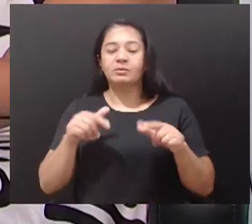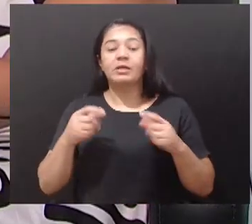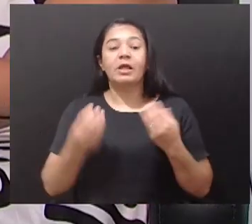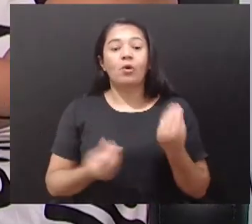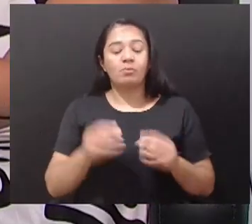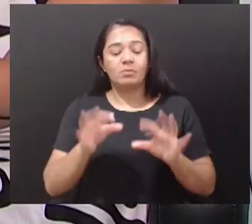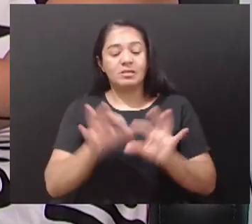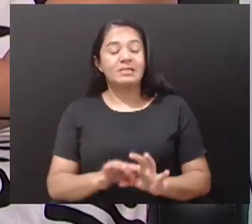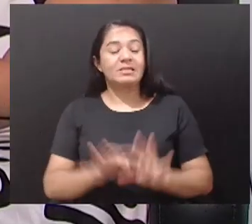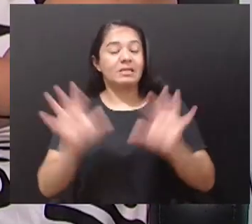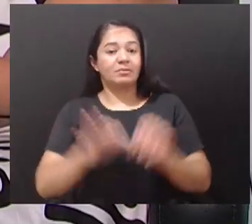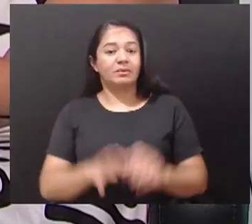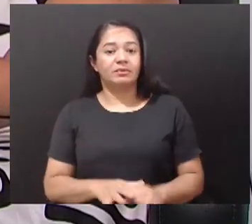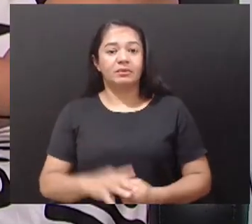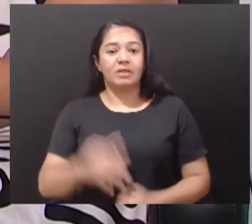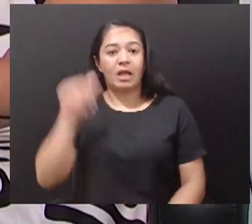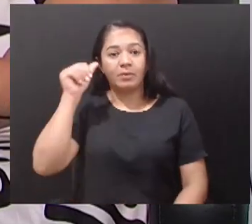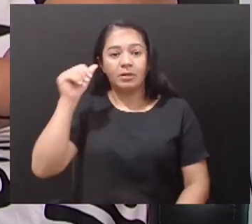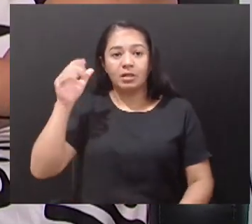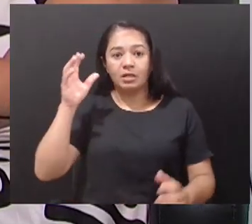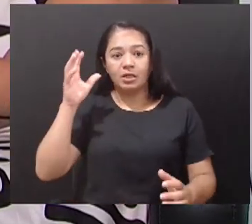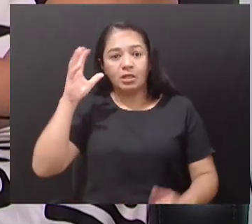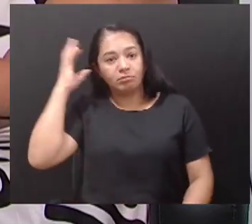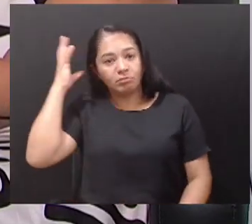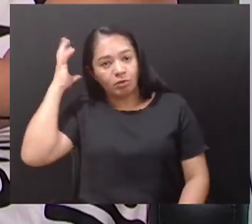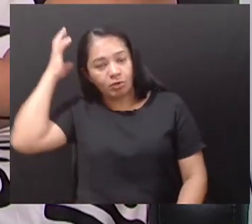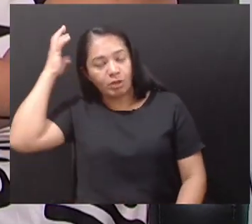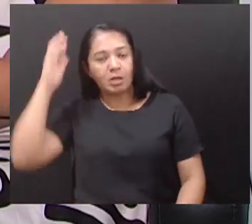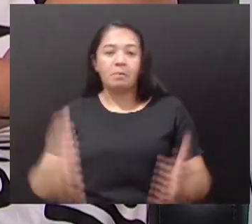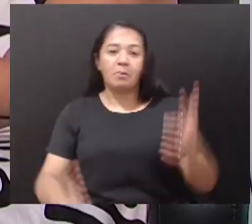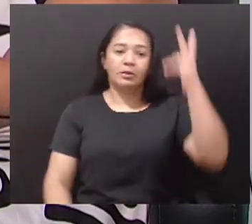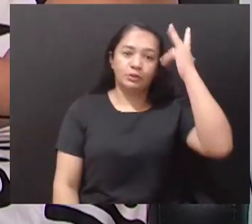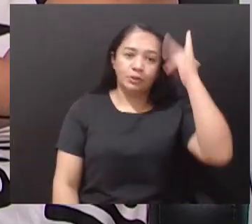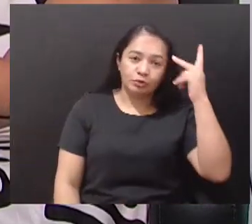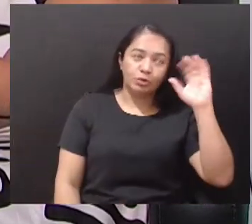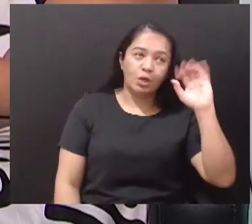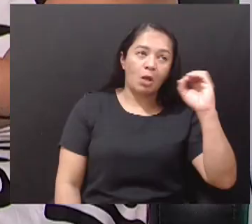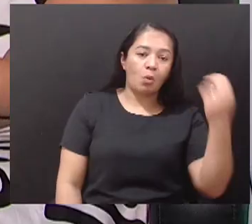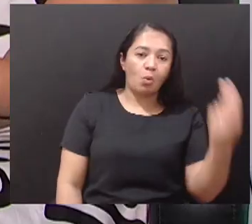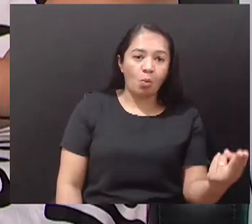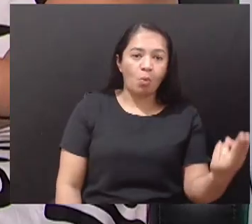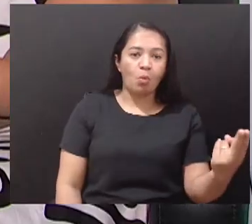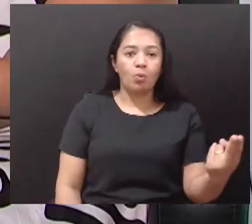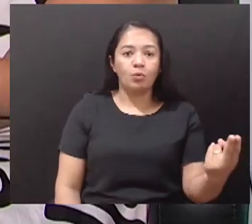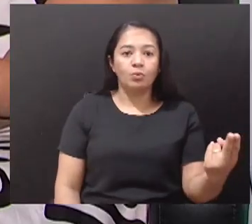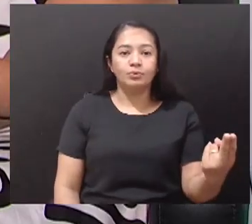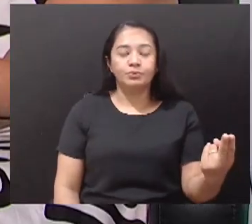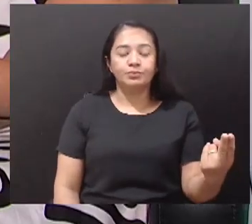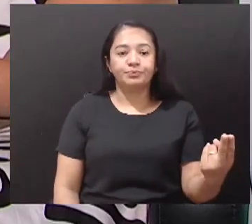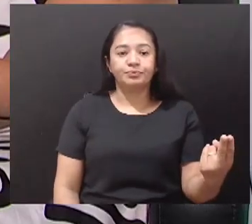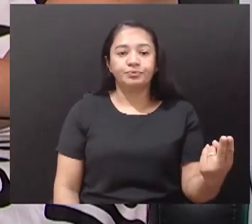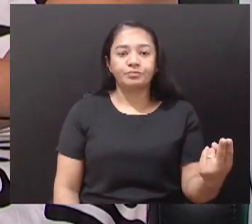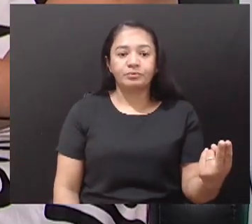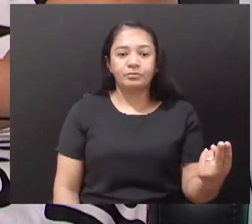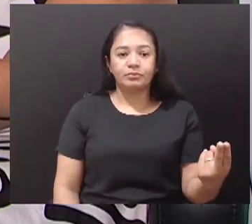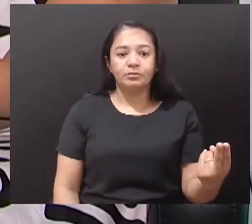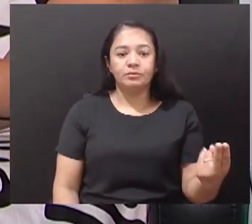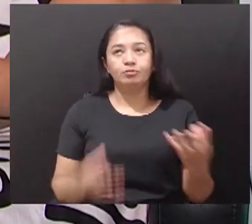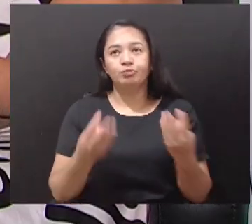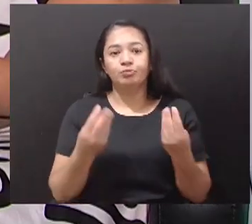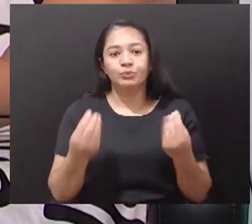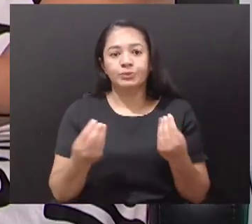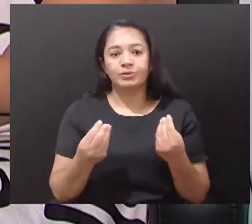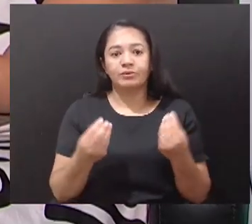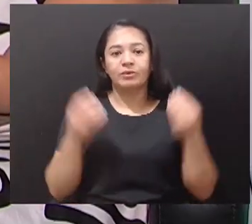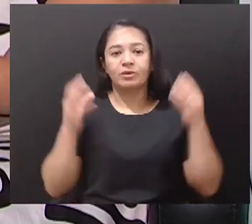A mulher seja crespa, natural, ela seja crespa ou uma crespa que